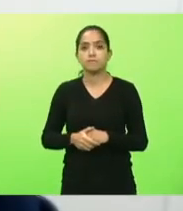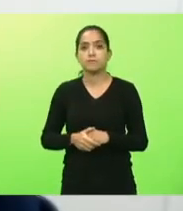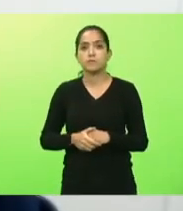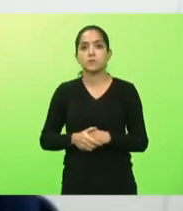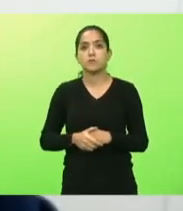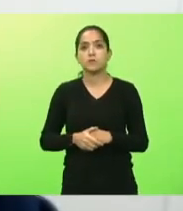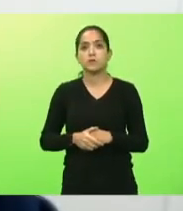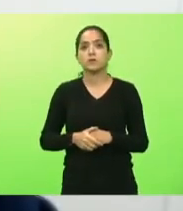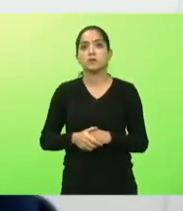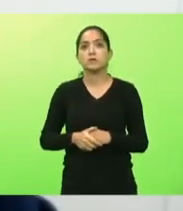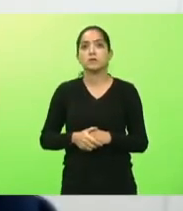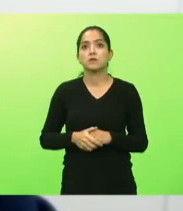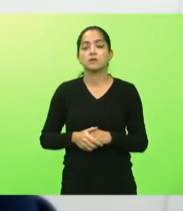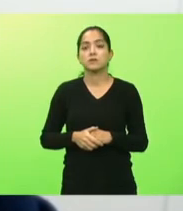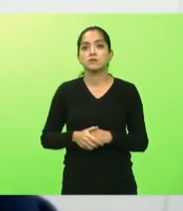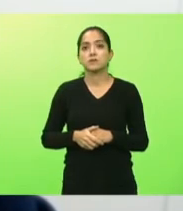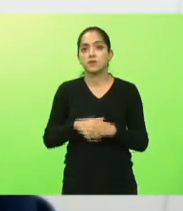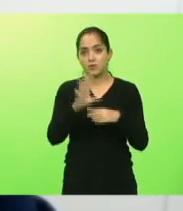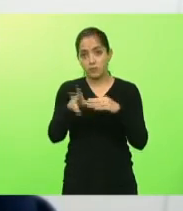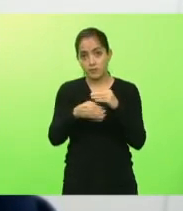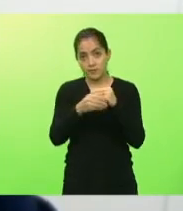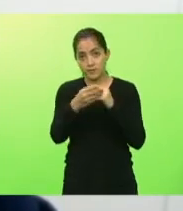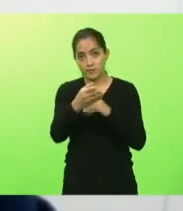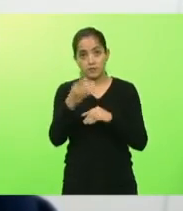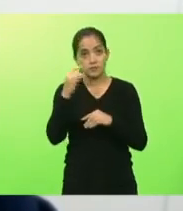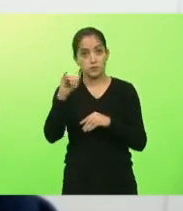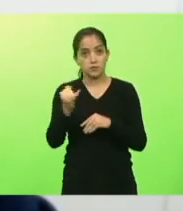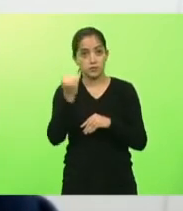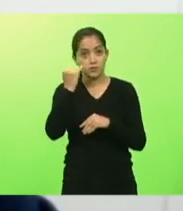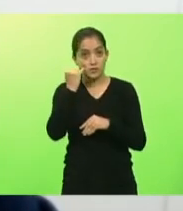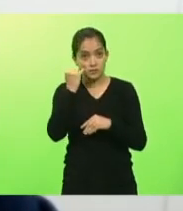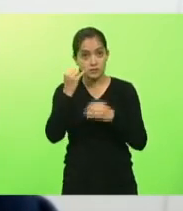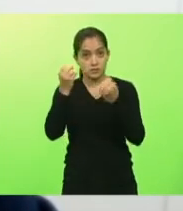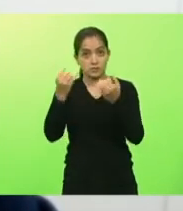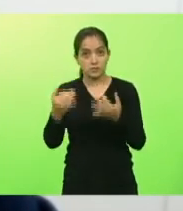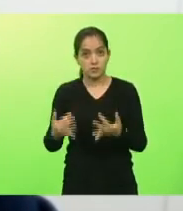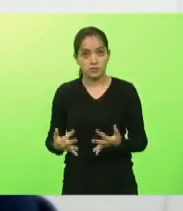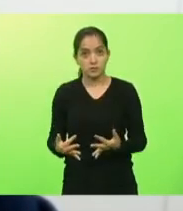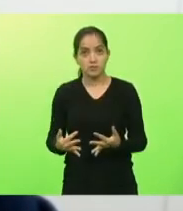Reforçando aí o que o deputado Gessé Lima falou,